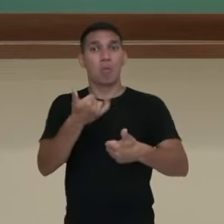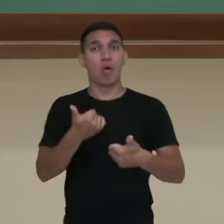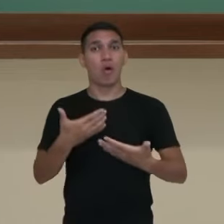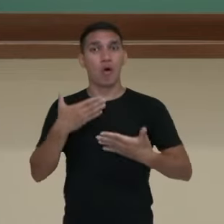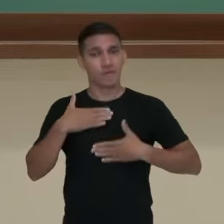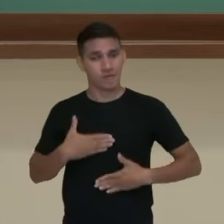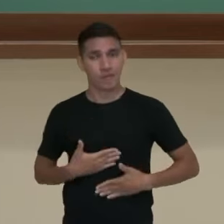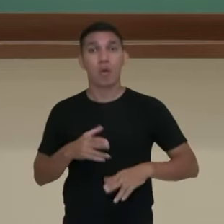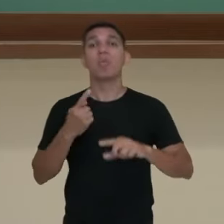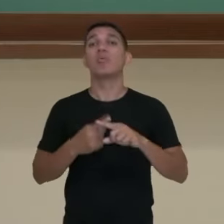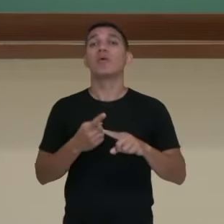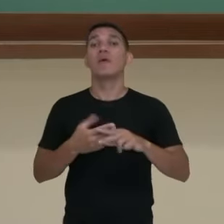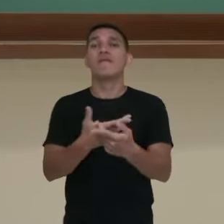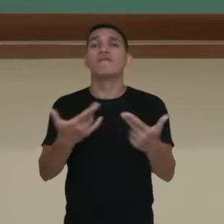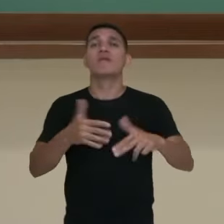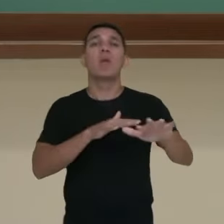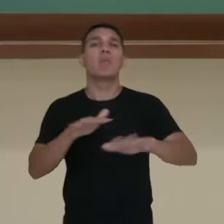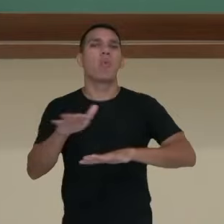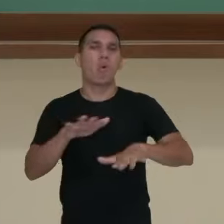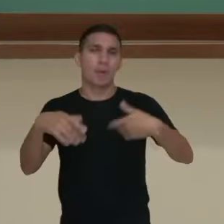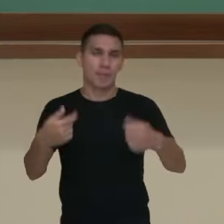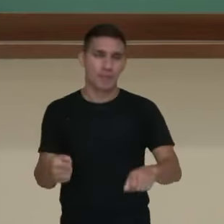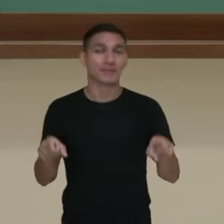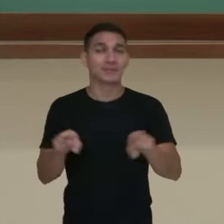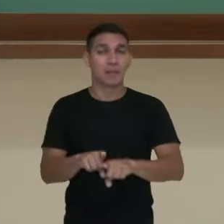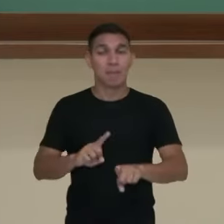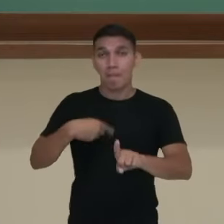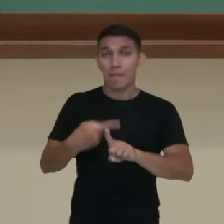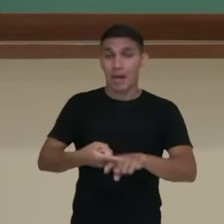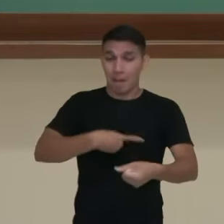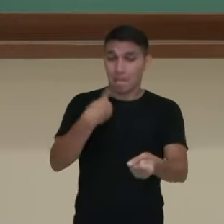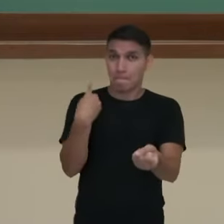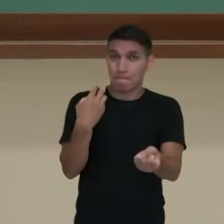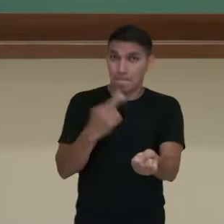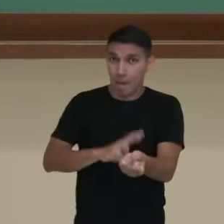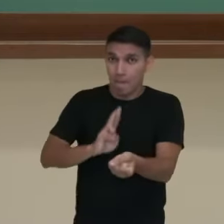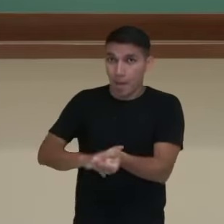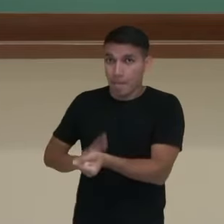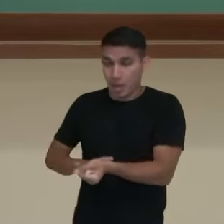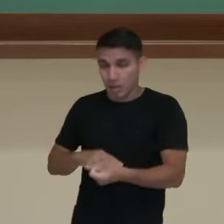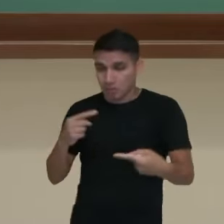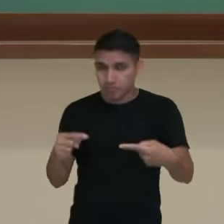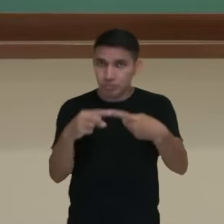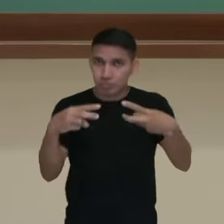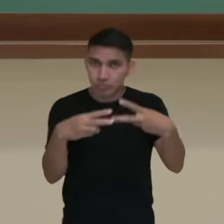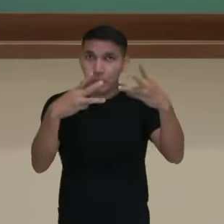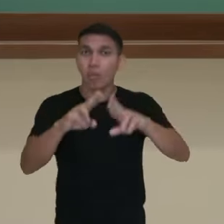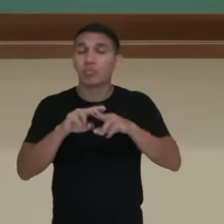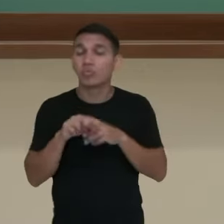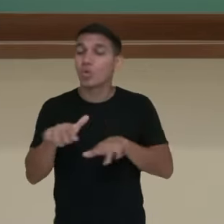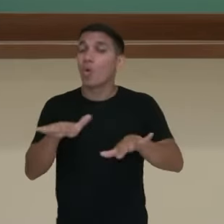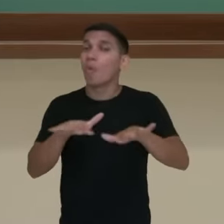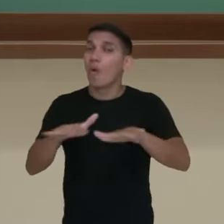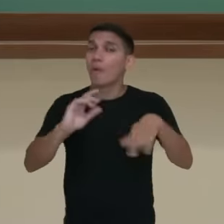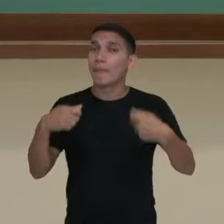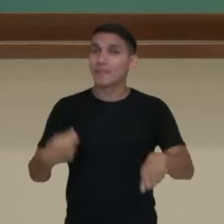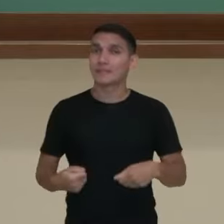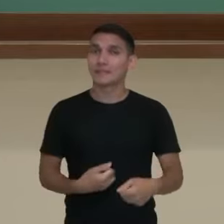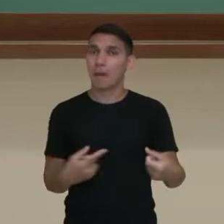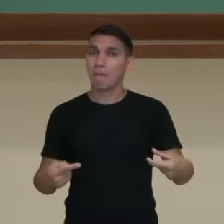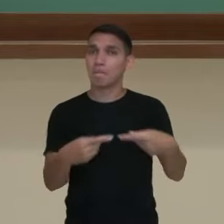que têm que ser feitos, por conta da marcação do ritmo. Então esses movimentos eles têm que acompanhar o ritmo, né?